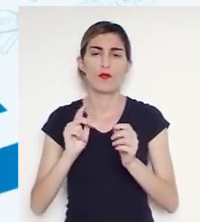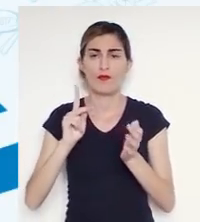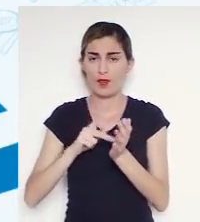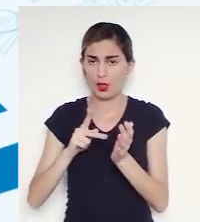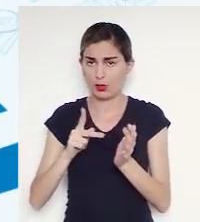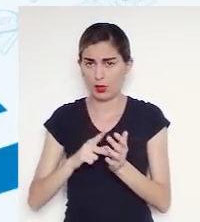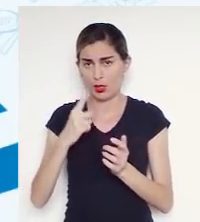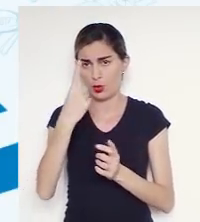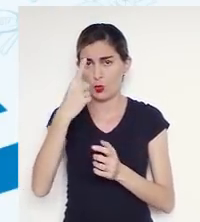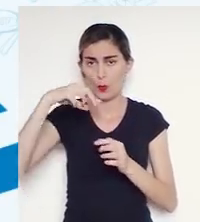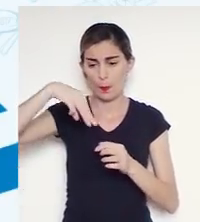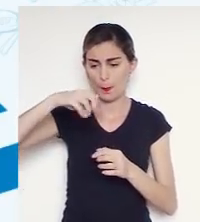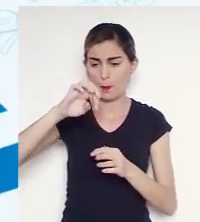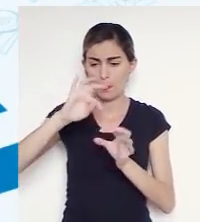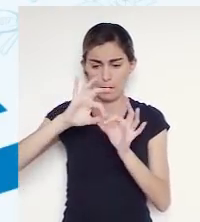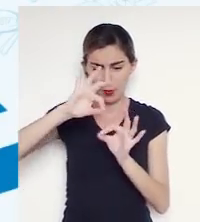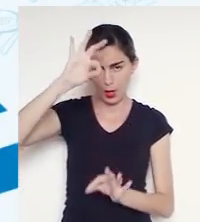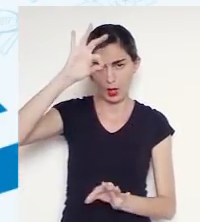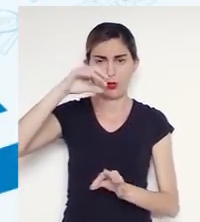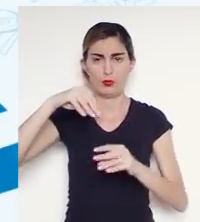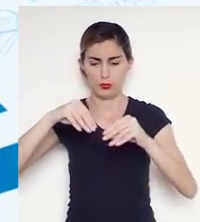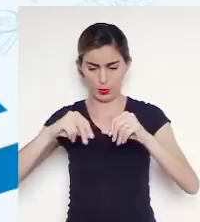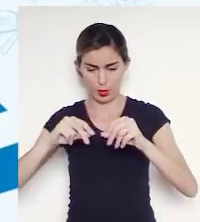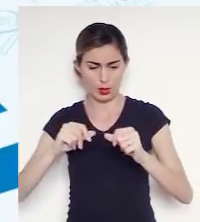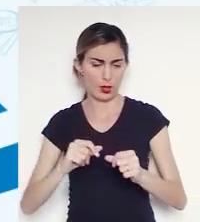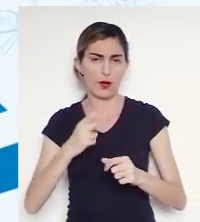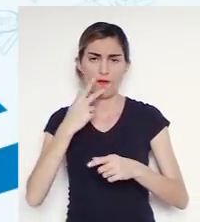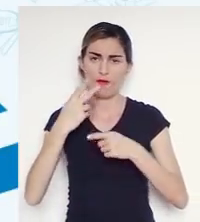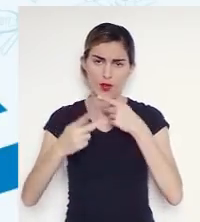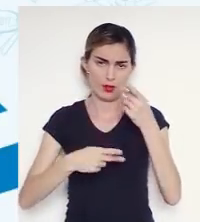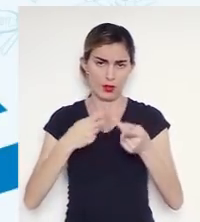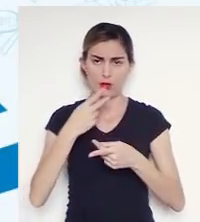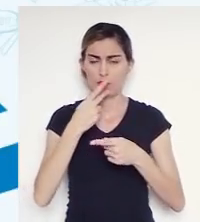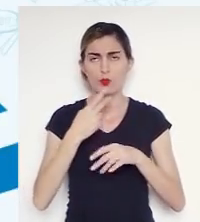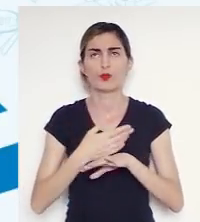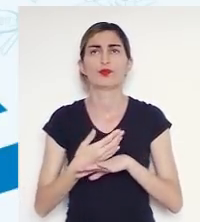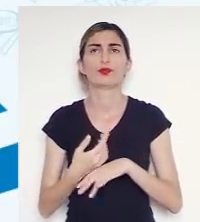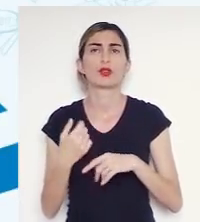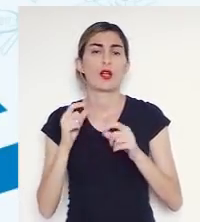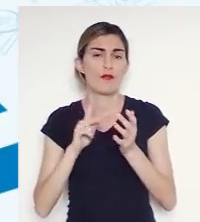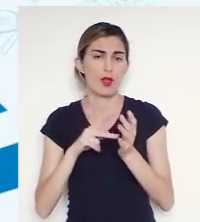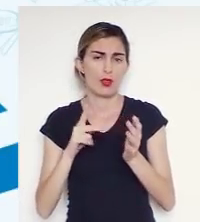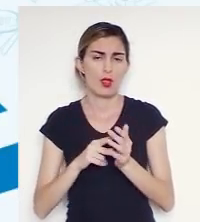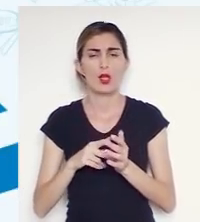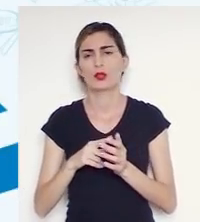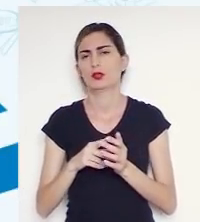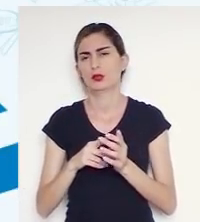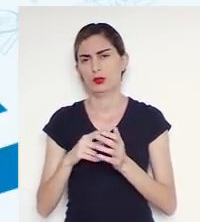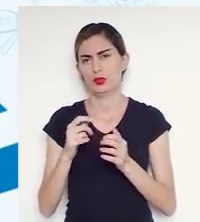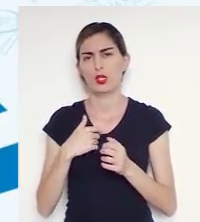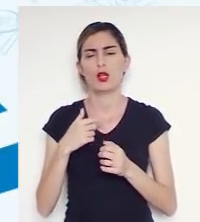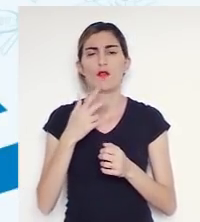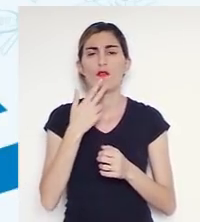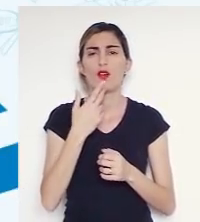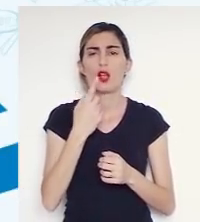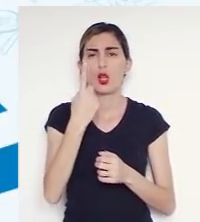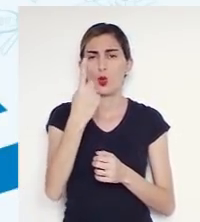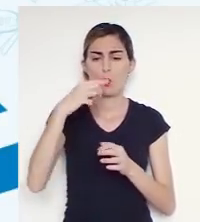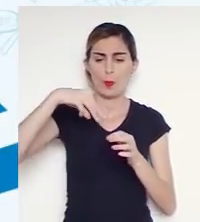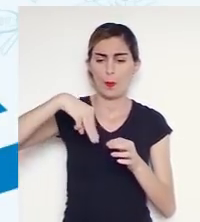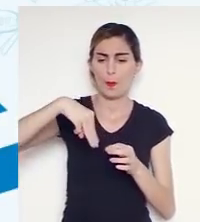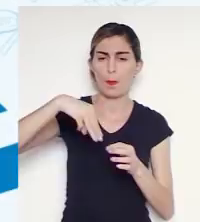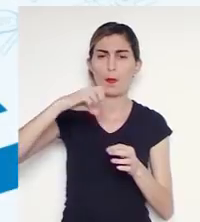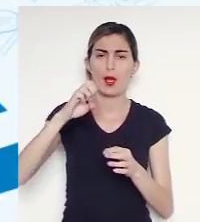1 metro de areia, nós falamos assim de modo muito popular, mas na verdade deveríamos falar